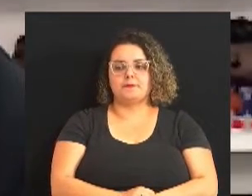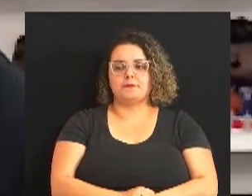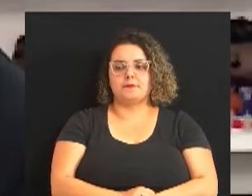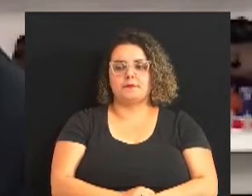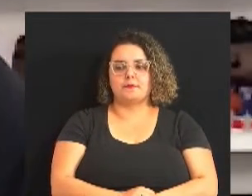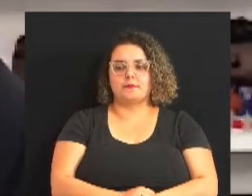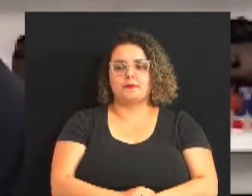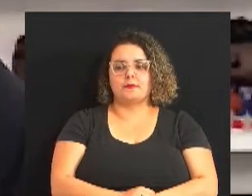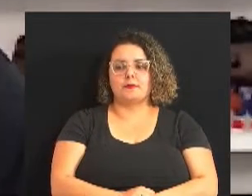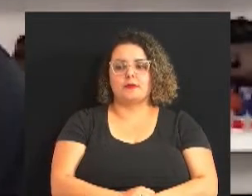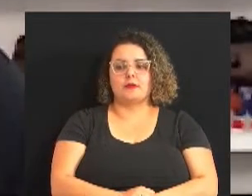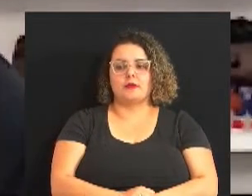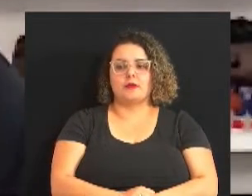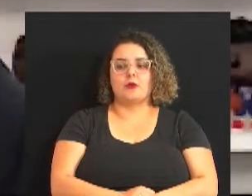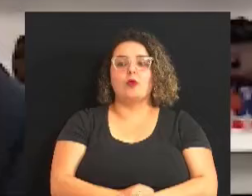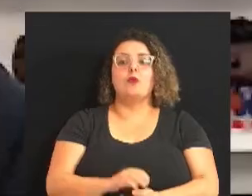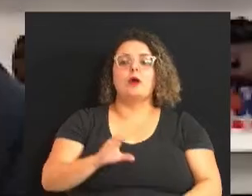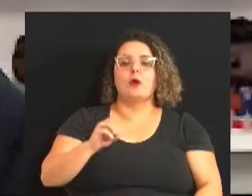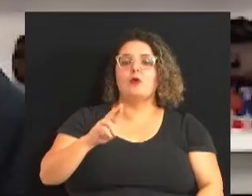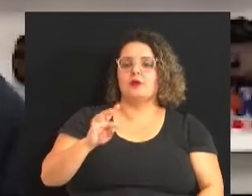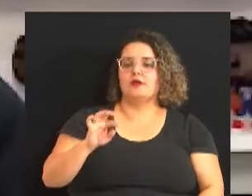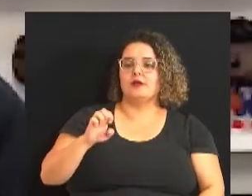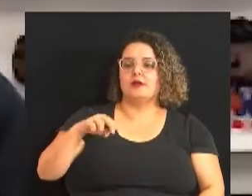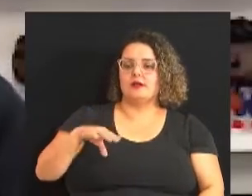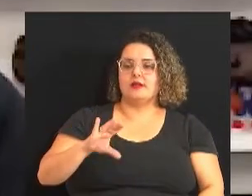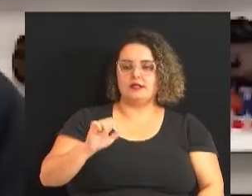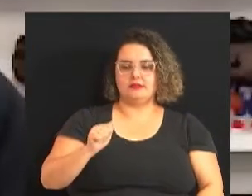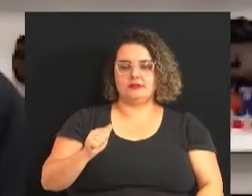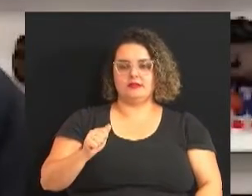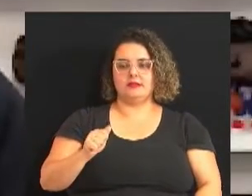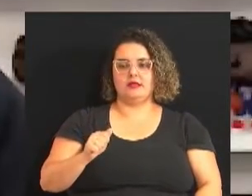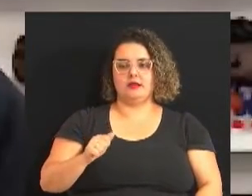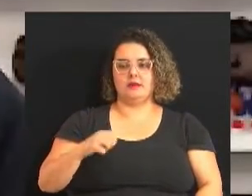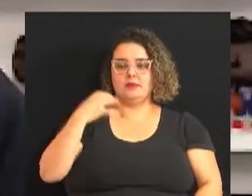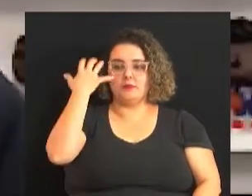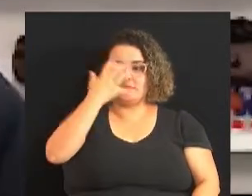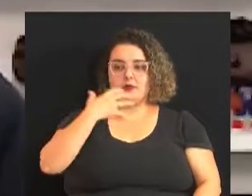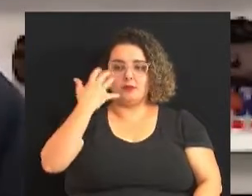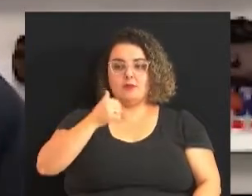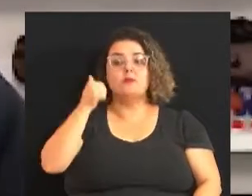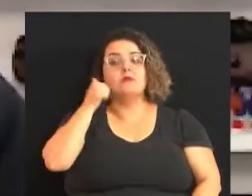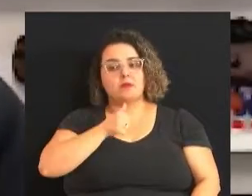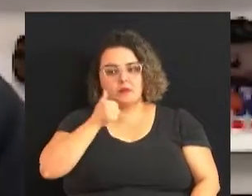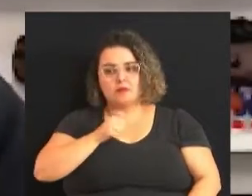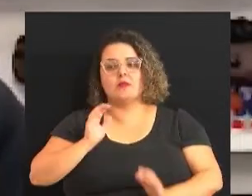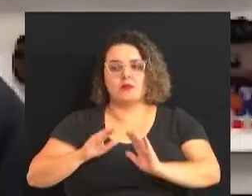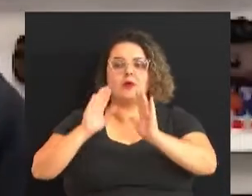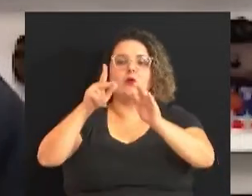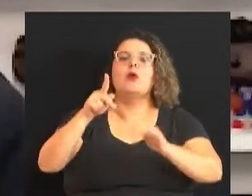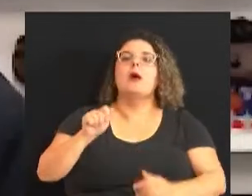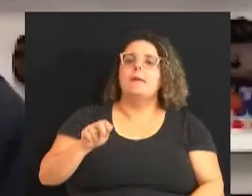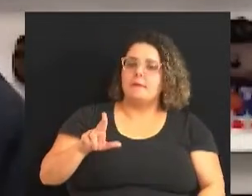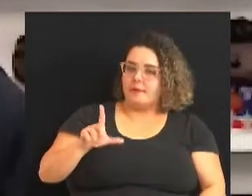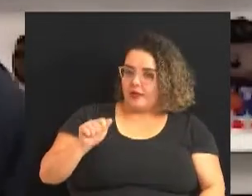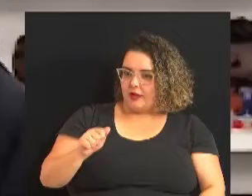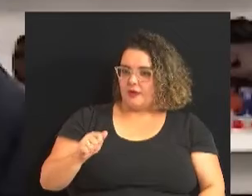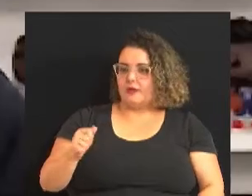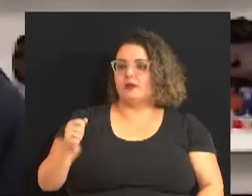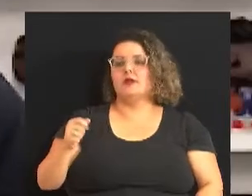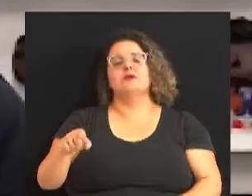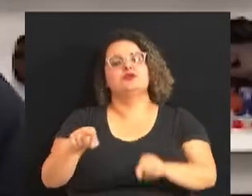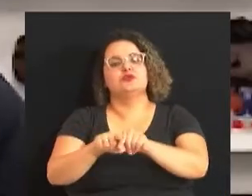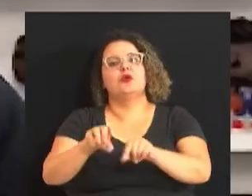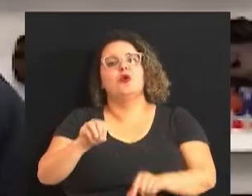Bola da Vez com a Hortência, a minha paixão pelo basquete, ela vem mais pelo feminino com Paulo e Hortência do que no masculino, porque